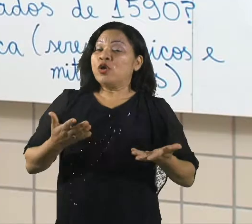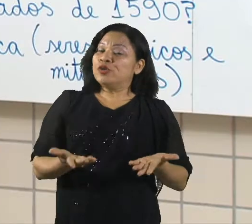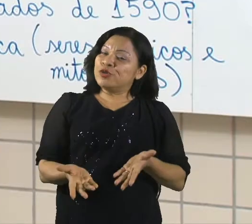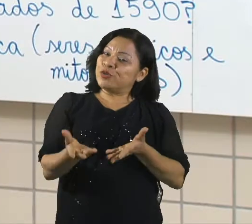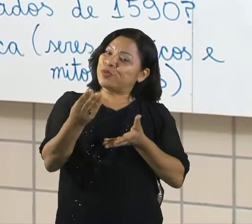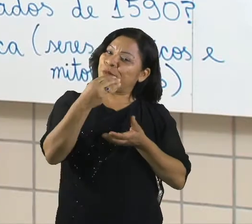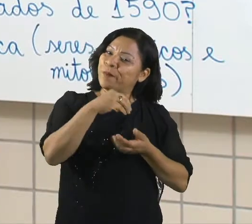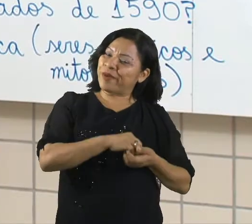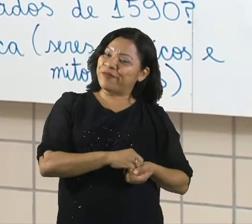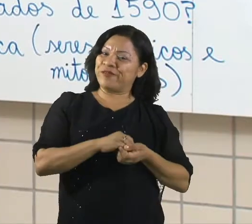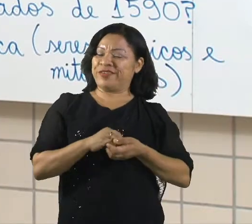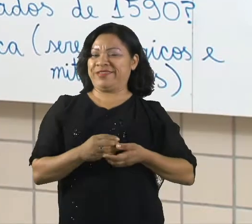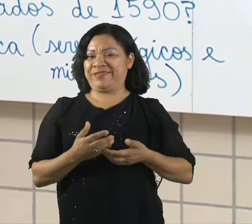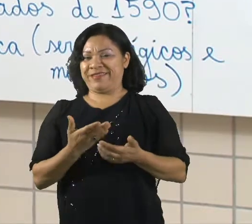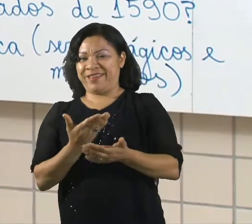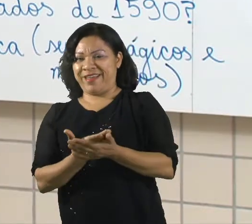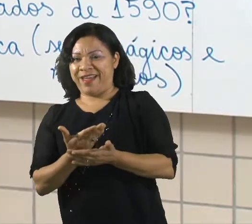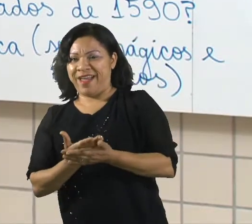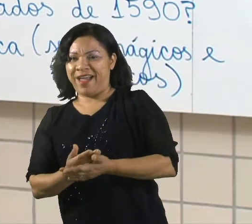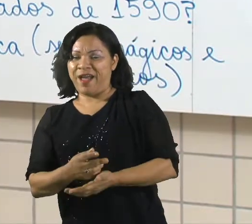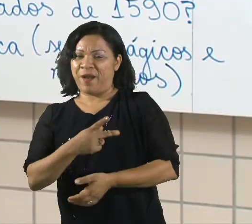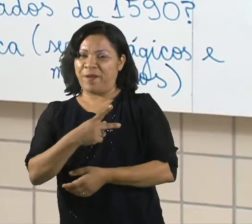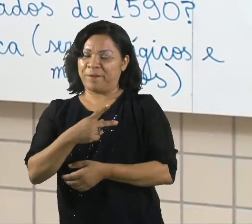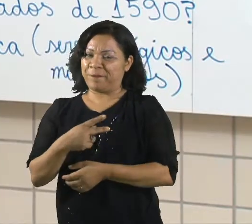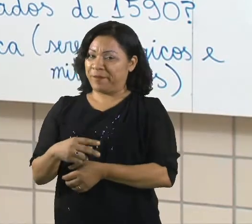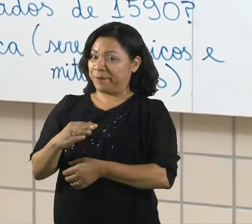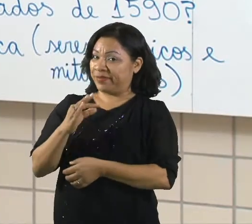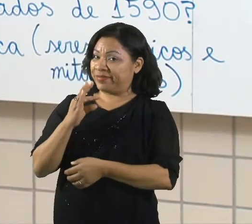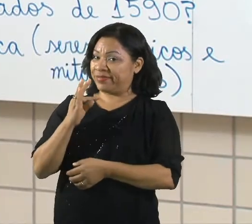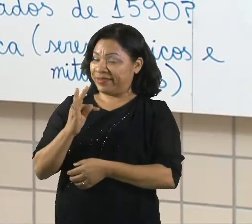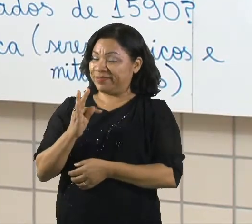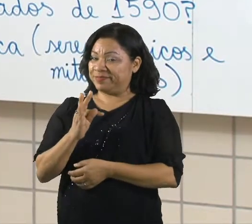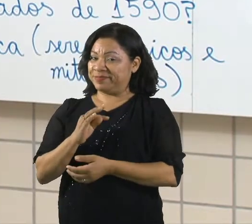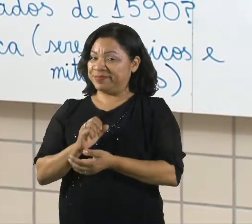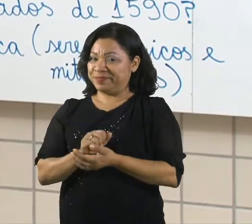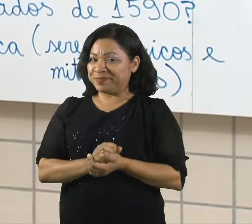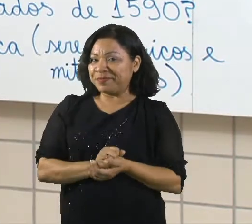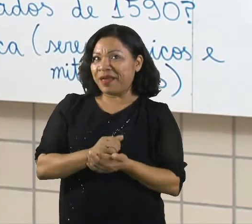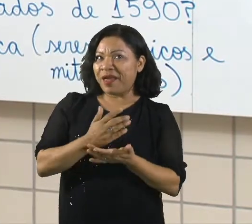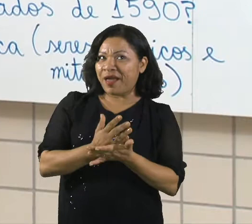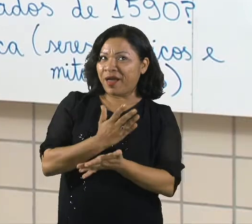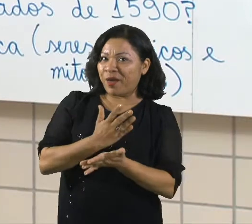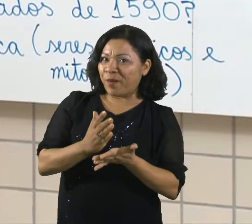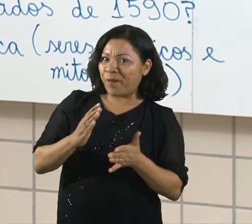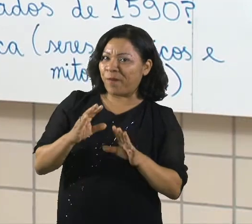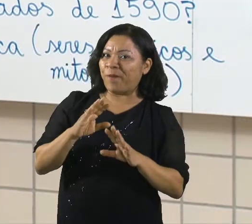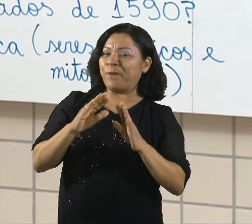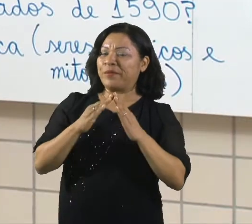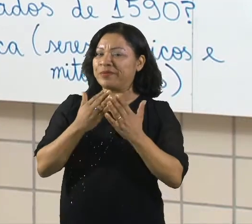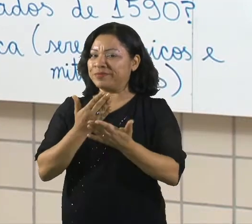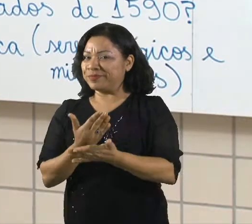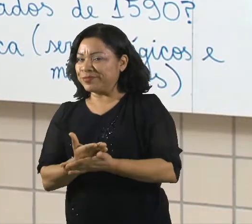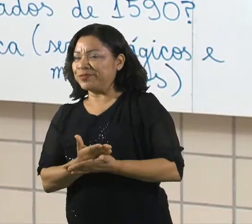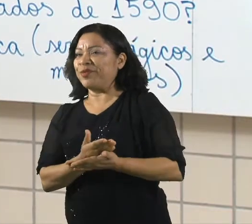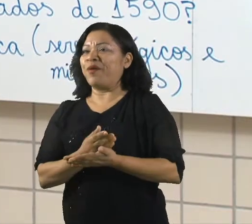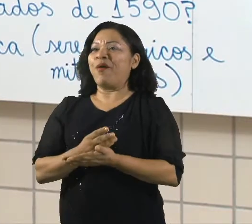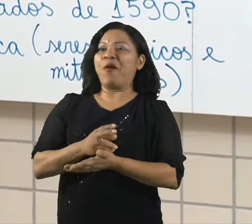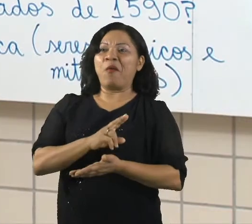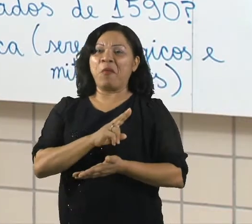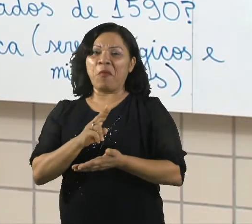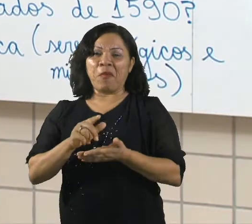uma teleaula de PPT ou leitura. Algumas escolas adotam esse nome de leitura.